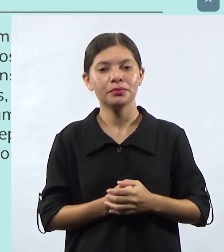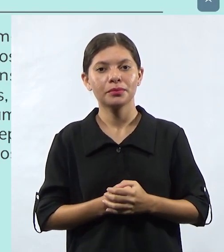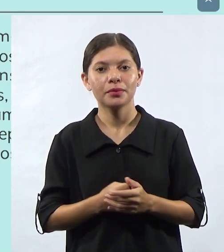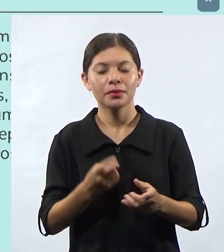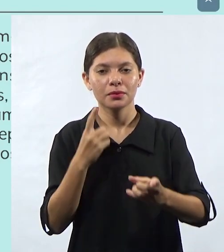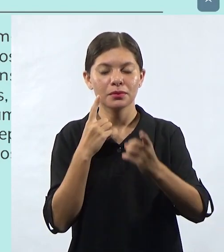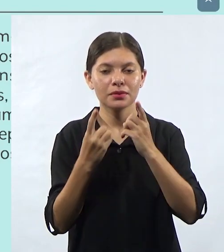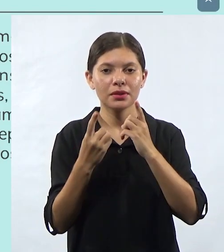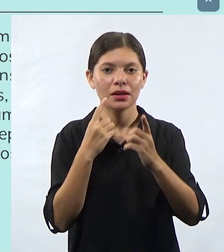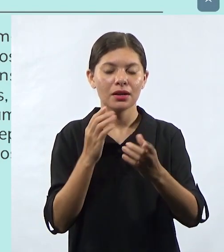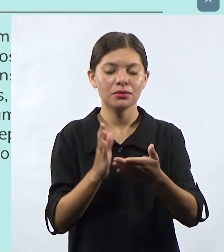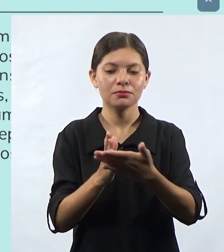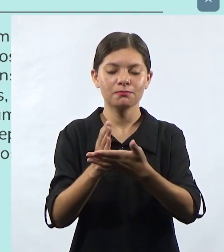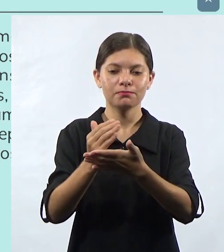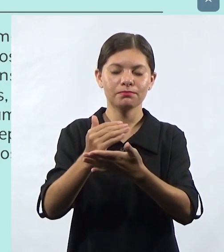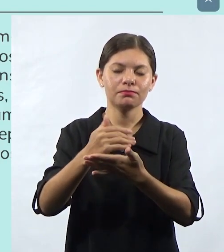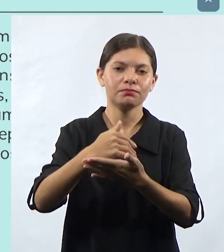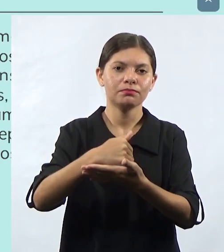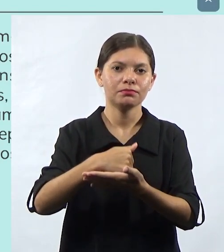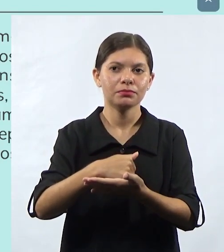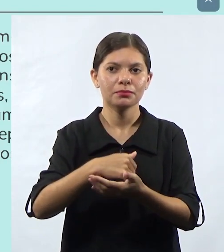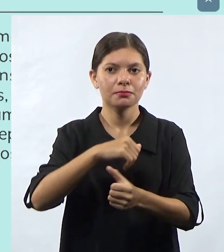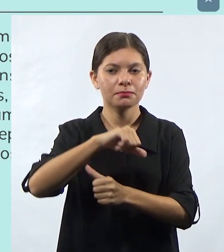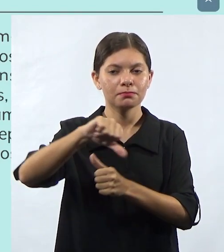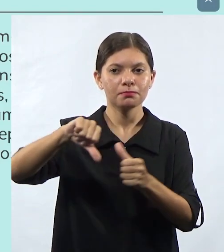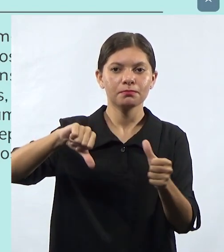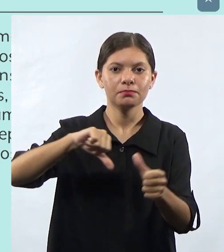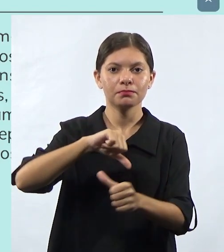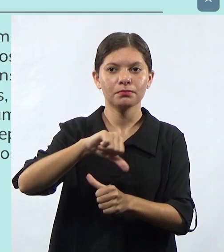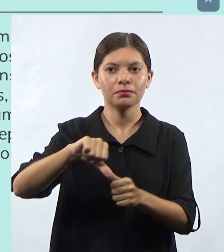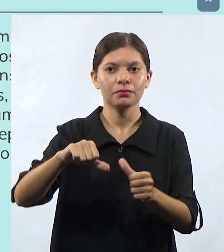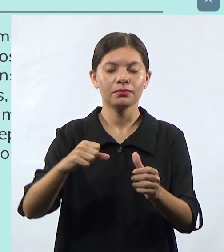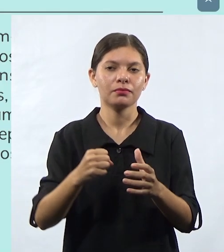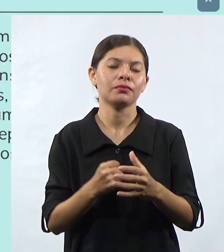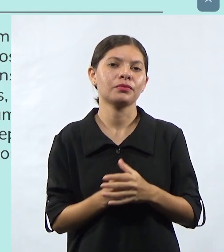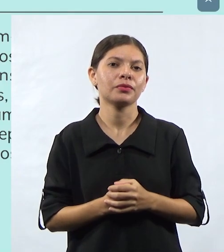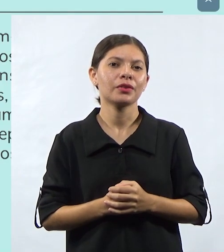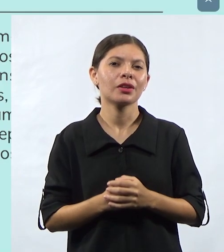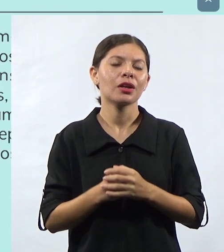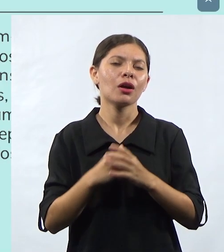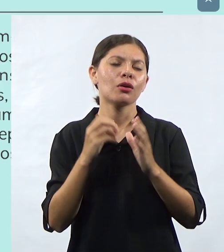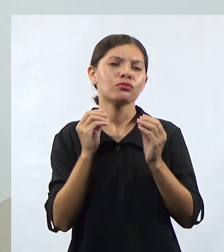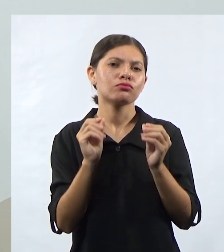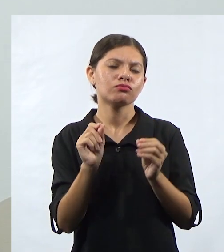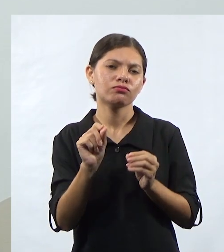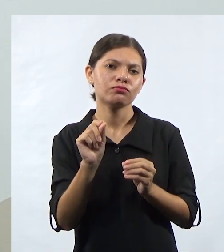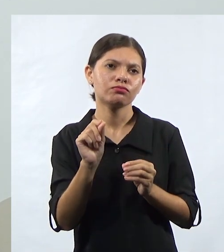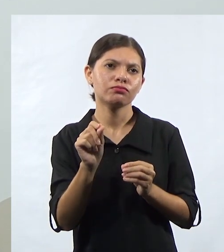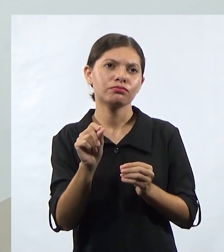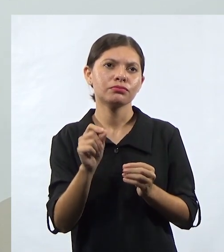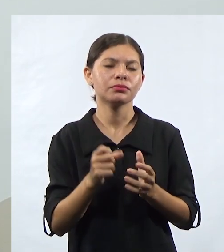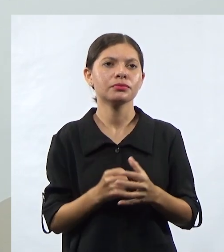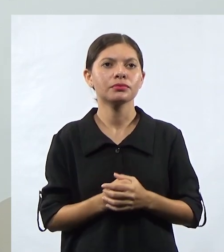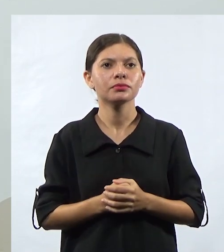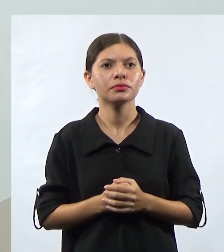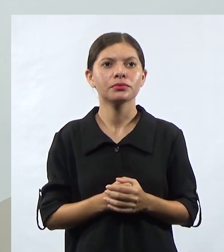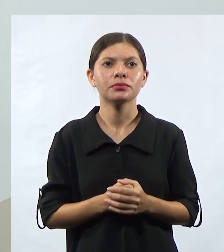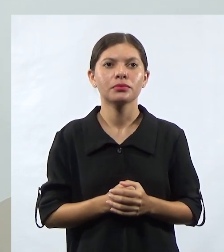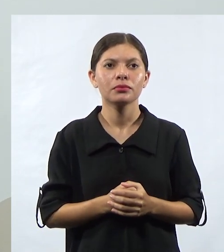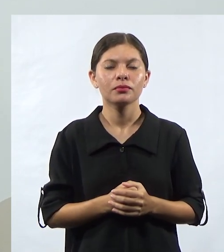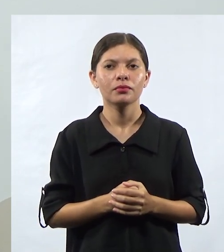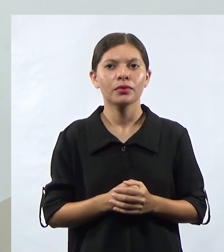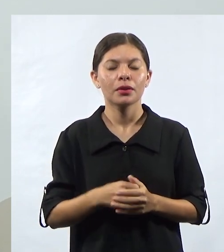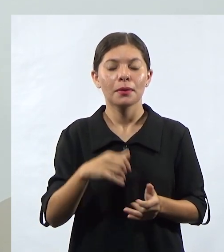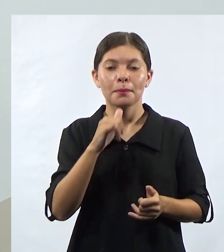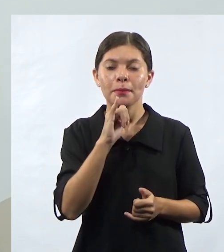né, de um grupo focal, eles podem ser codificados e categorizados. O que é isso, professora? Categorizar e codificar. Então,